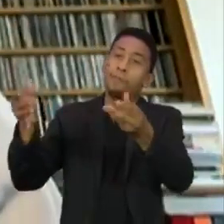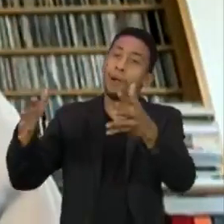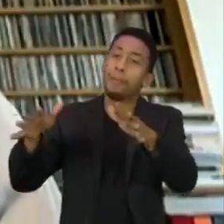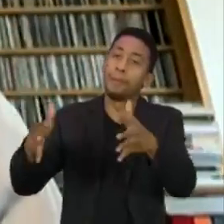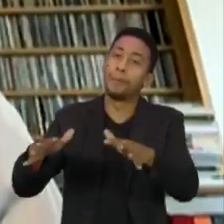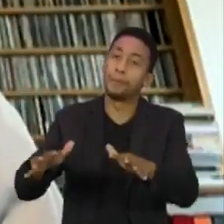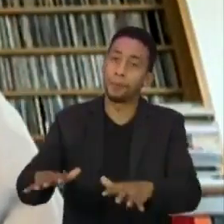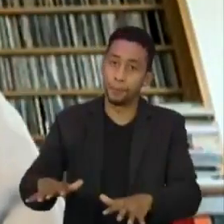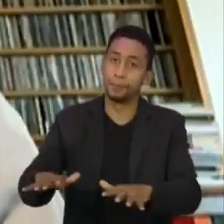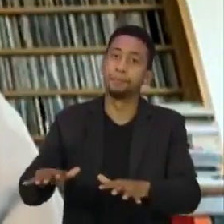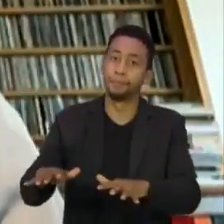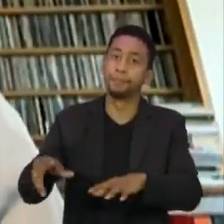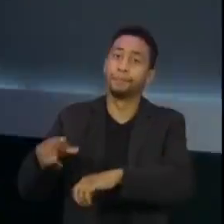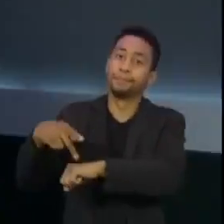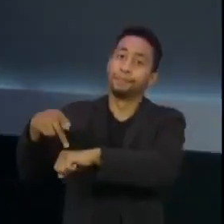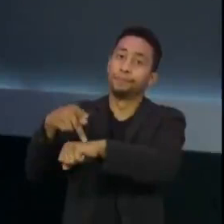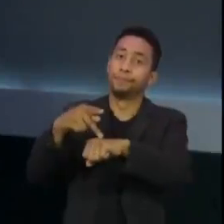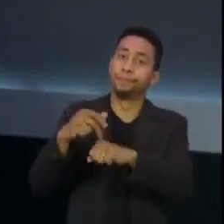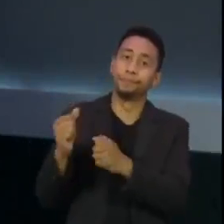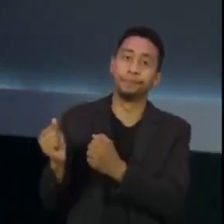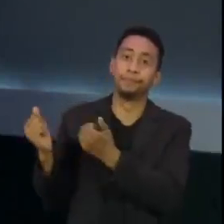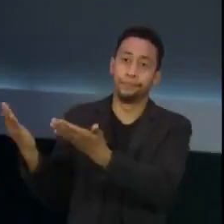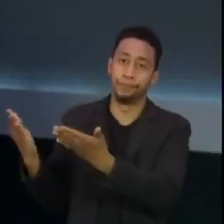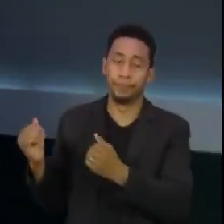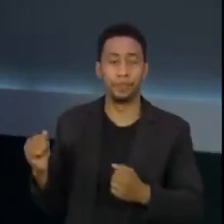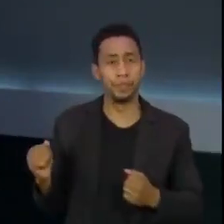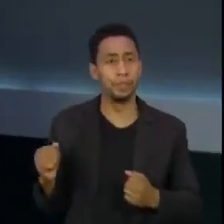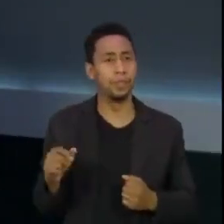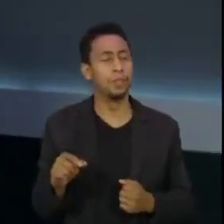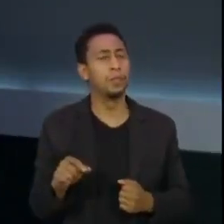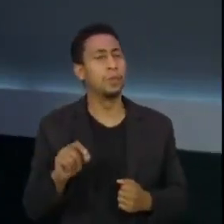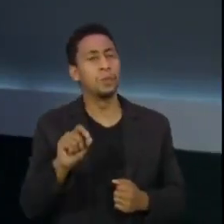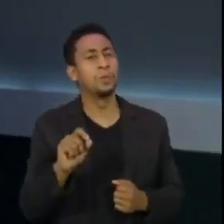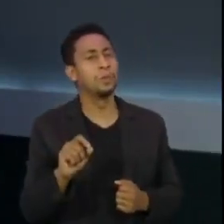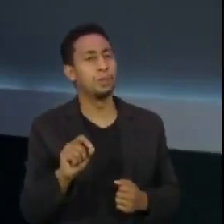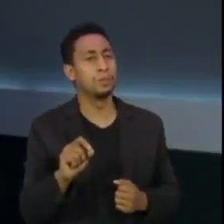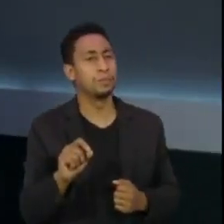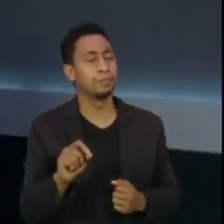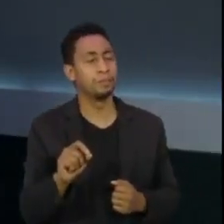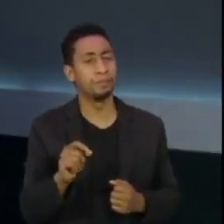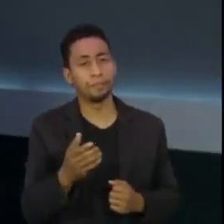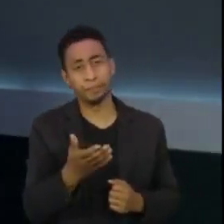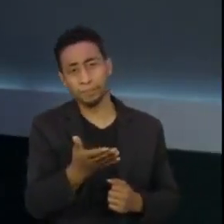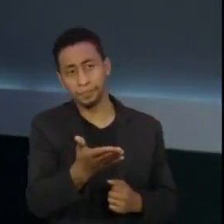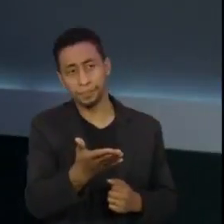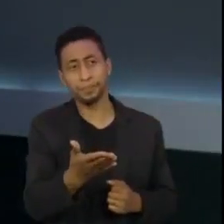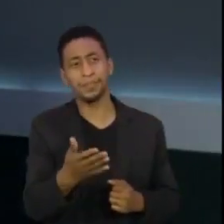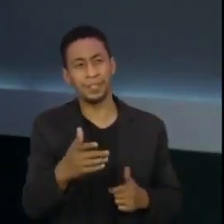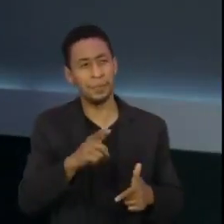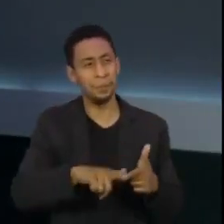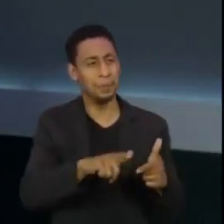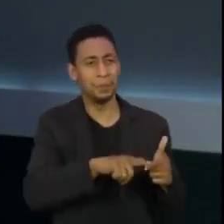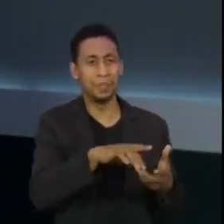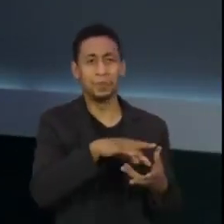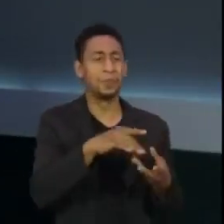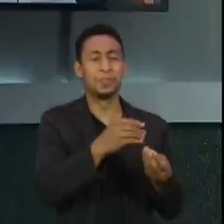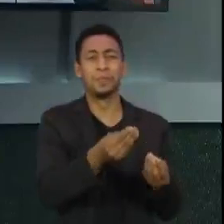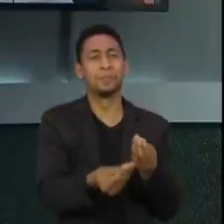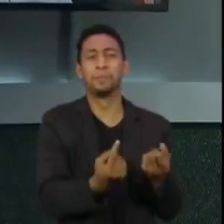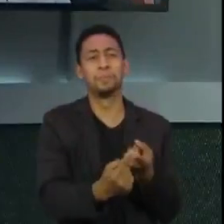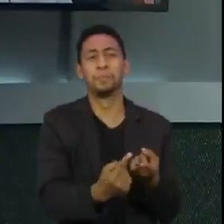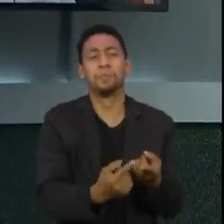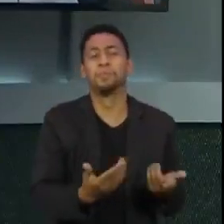democracia em diversas partes do mundo. Quais são os elementos que levam a esta crise democrática no